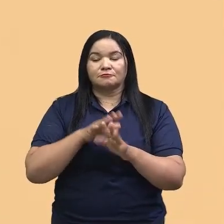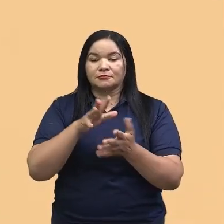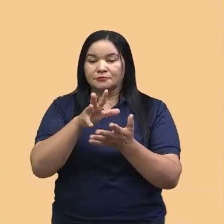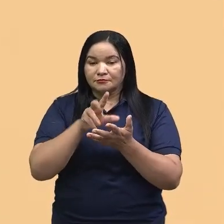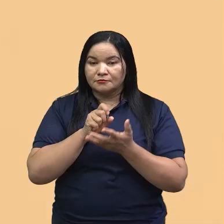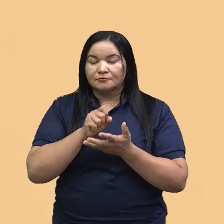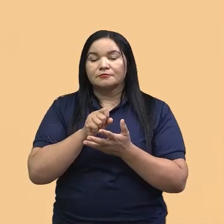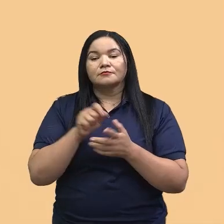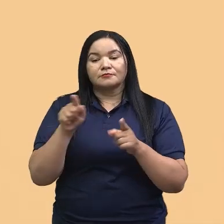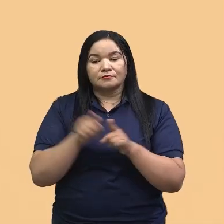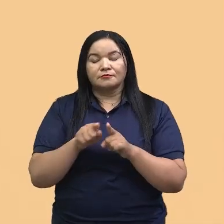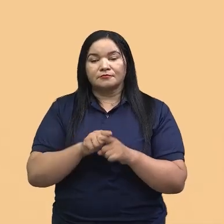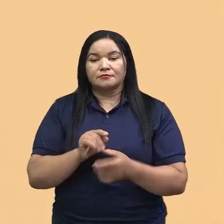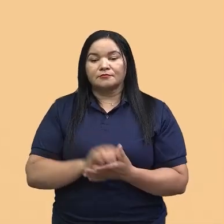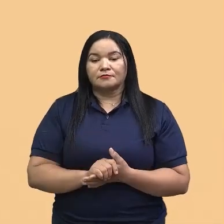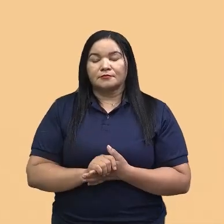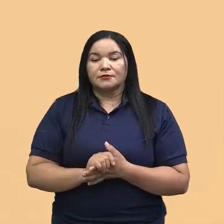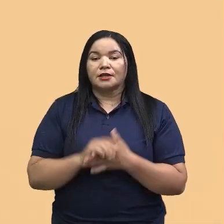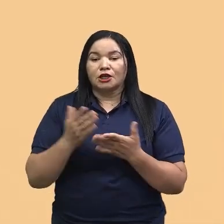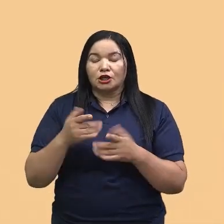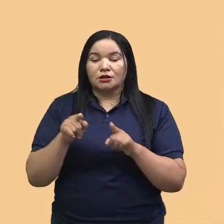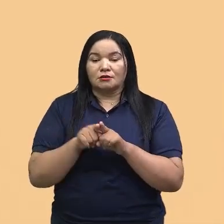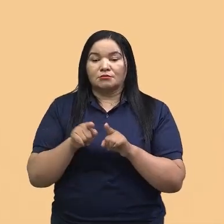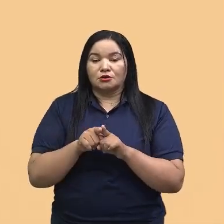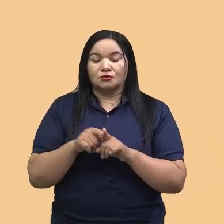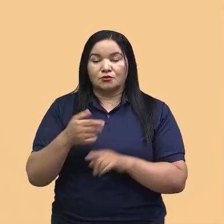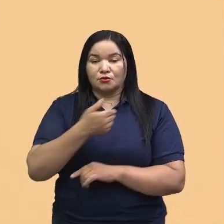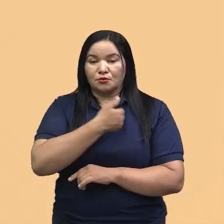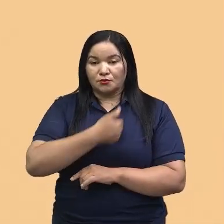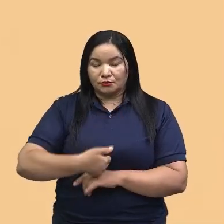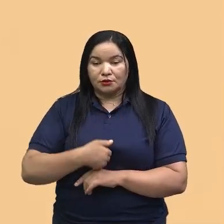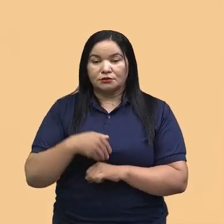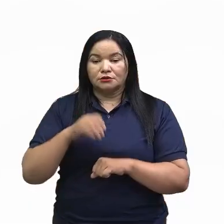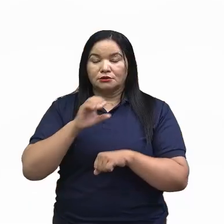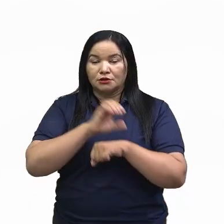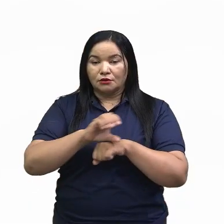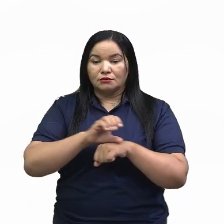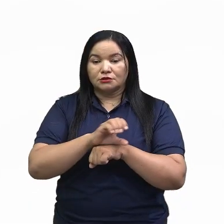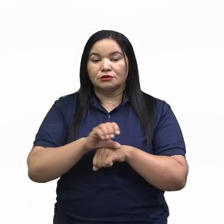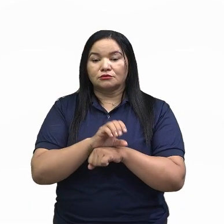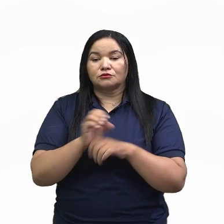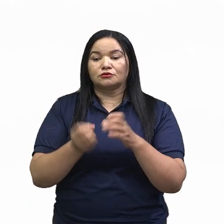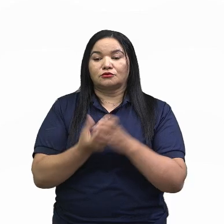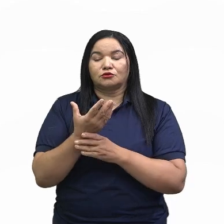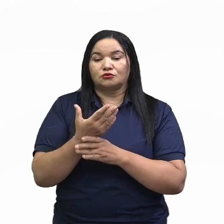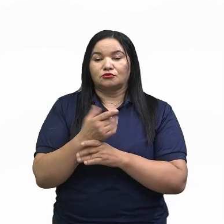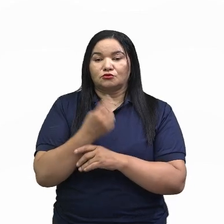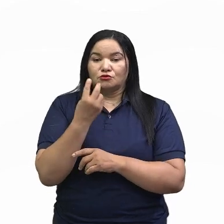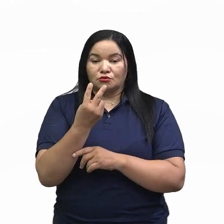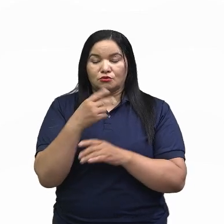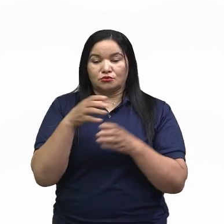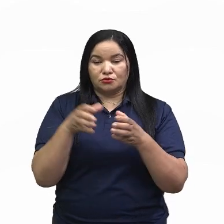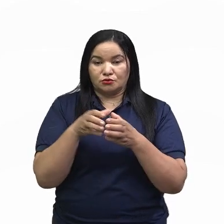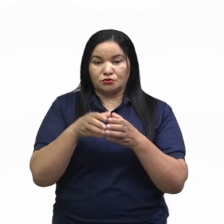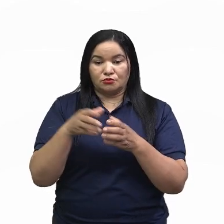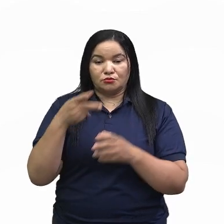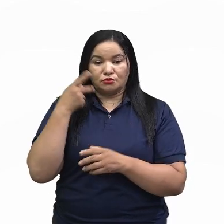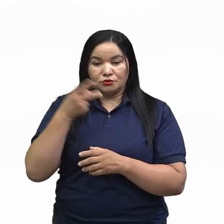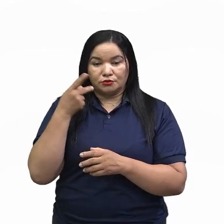dentro desse contexto do governo constitucionalista surgem, então, dois grupos políticos,